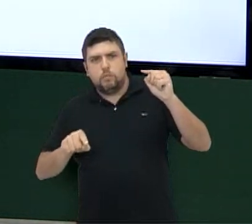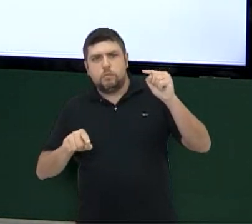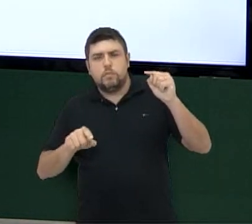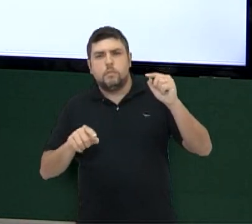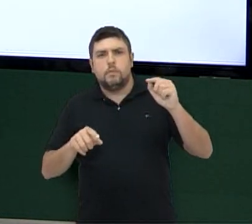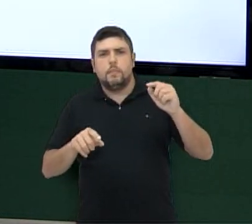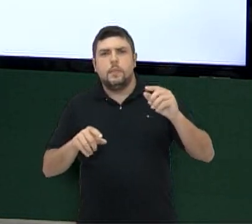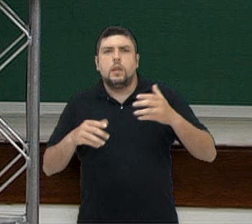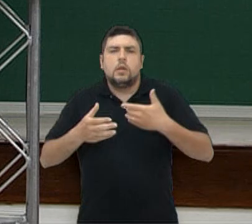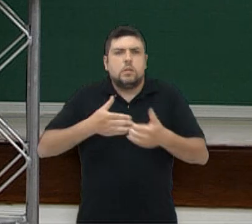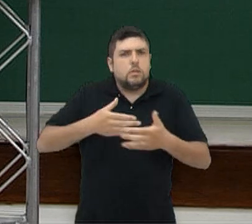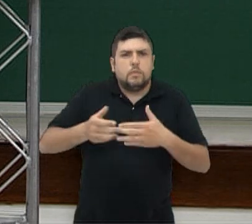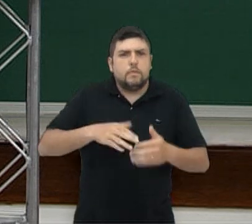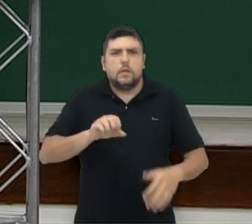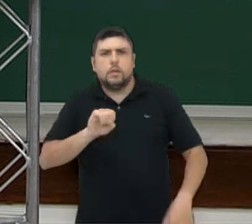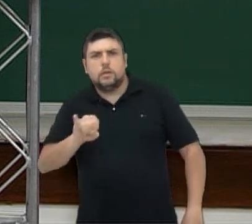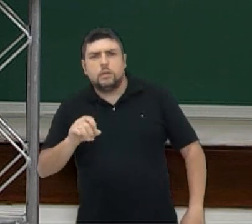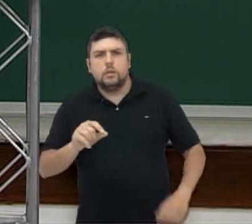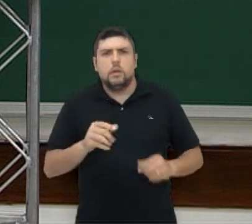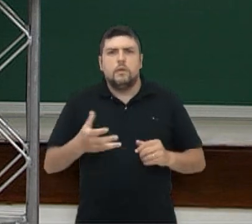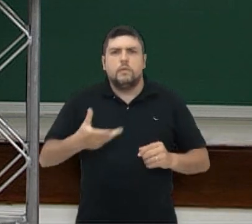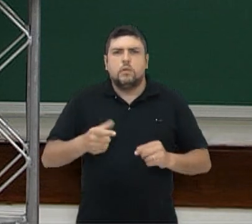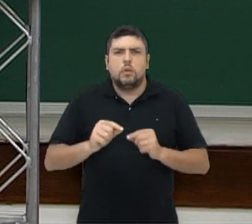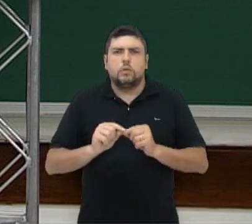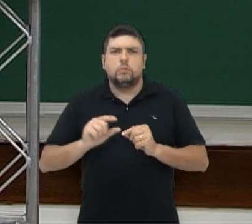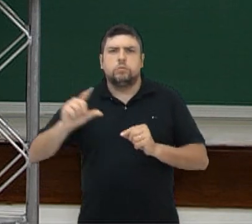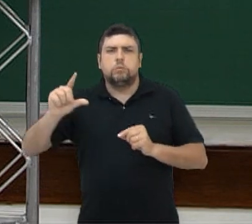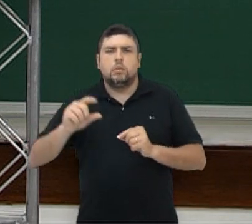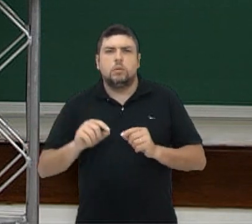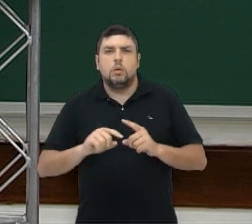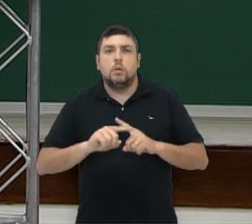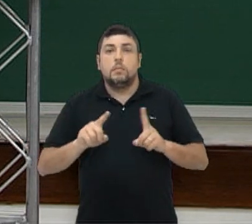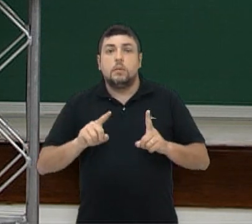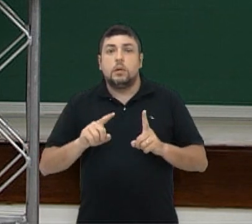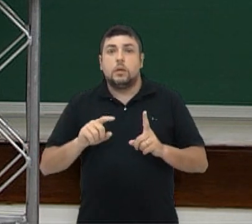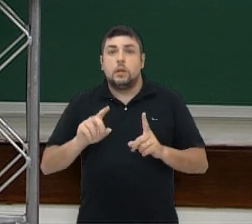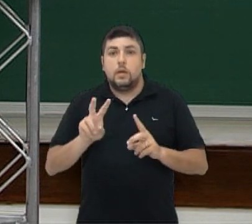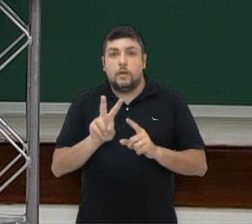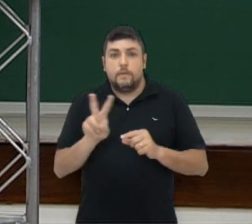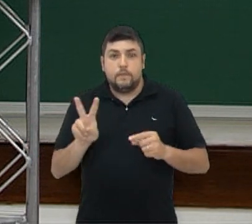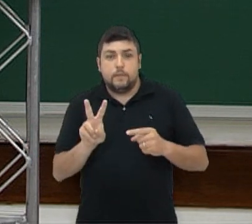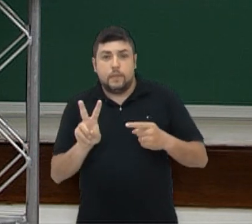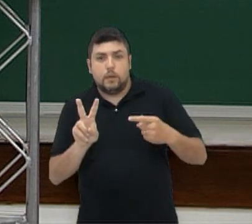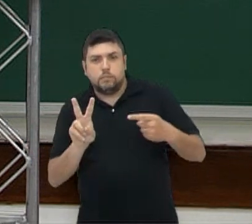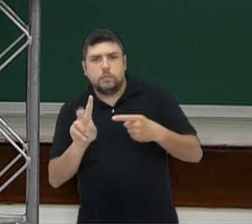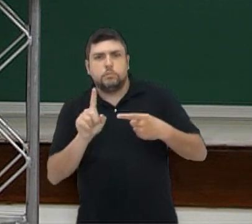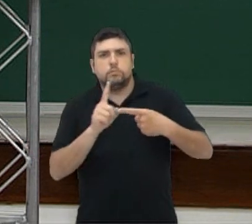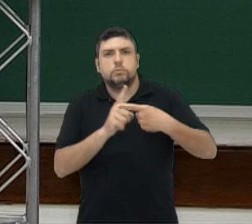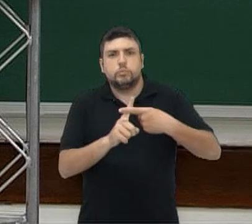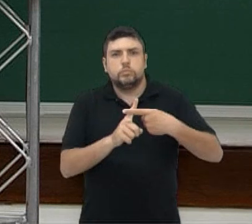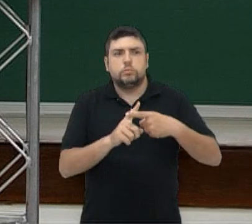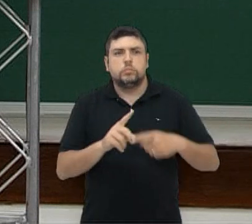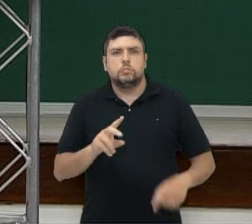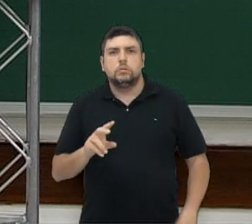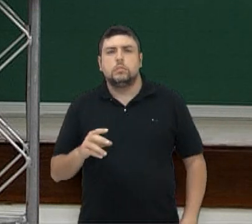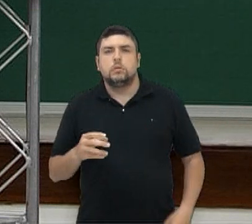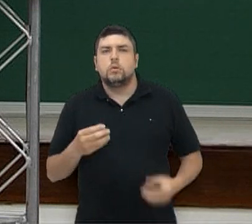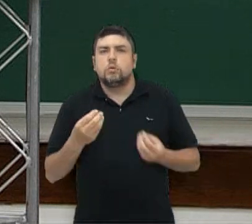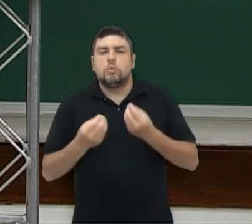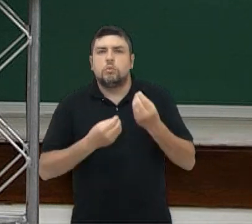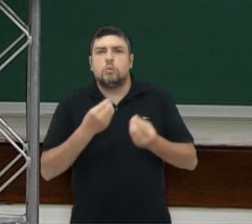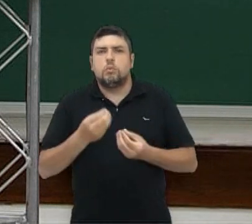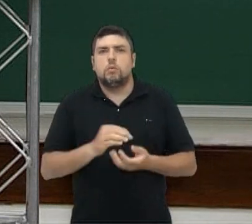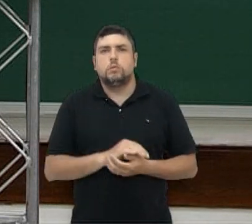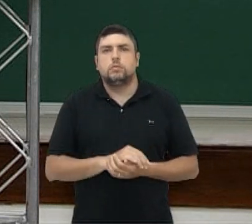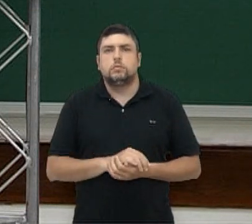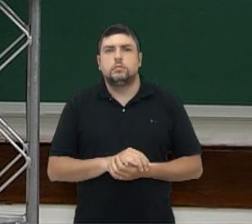ele aumenta a velocidade, diminui a velocidade, não interessa, importa apenas o sinal da velocidade, certo? Se o movimento é progressivo, ele importa